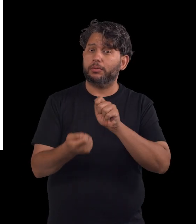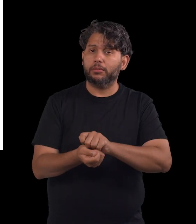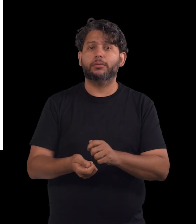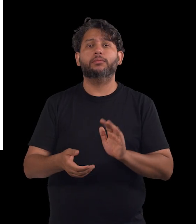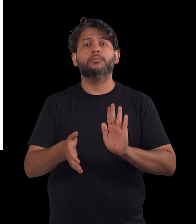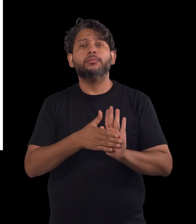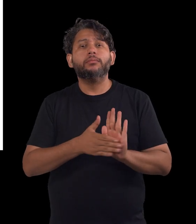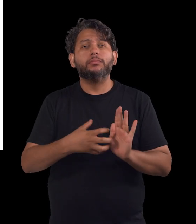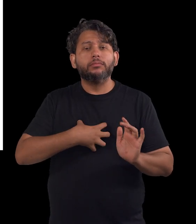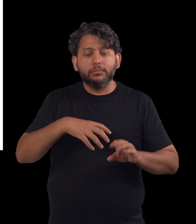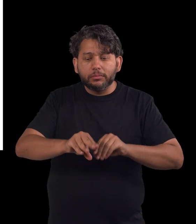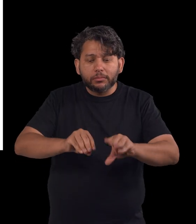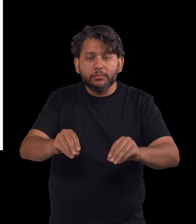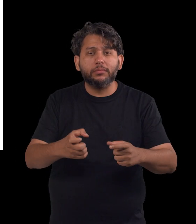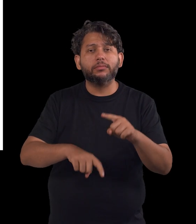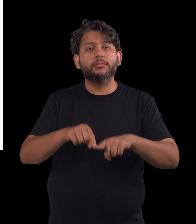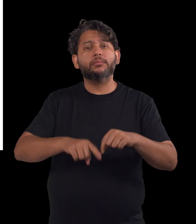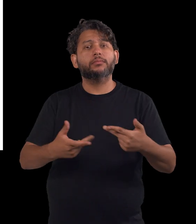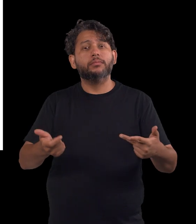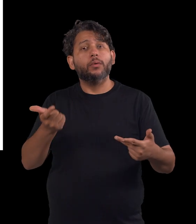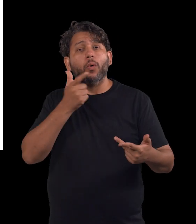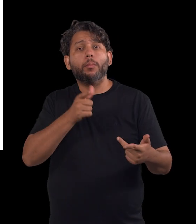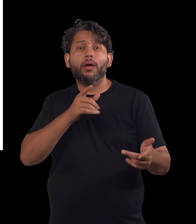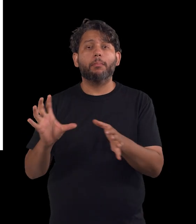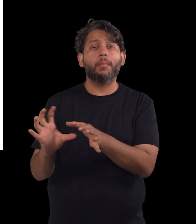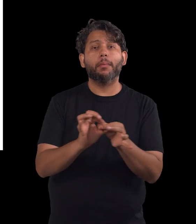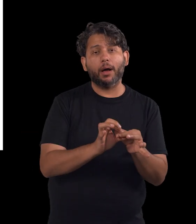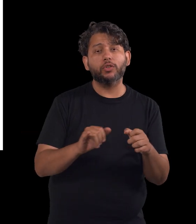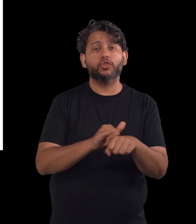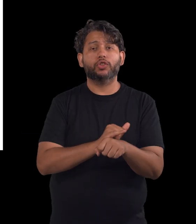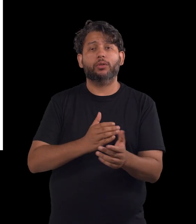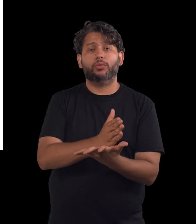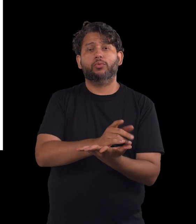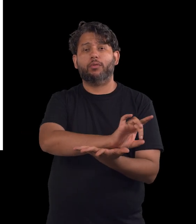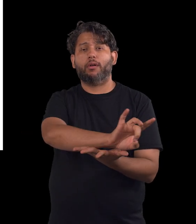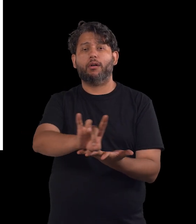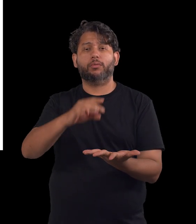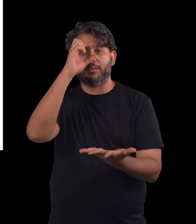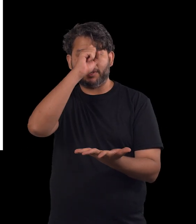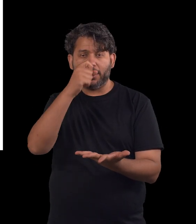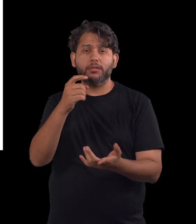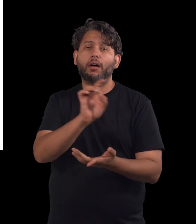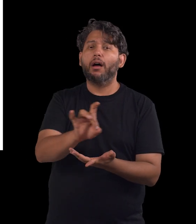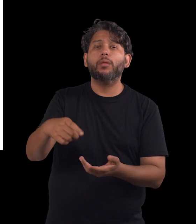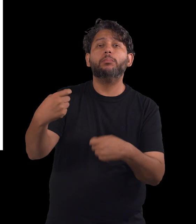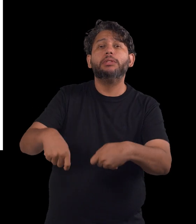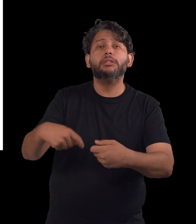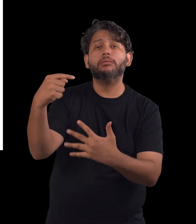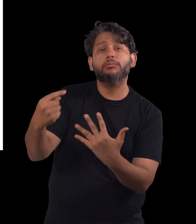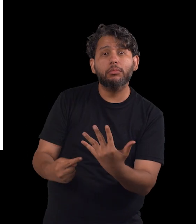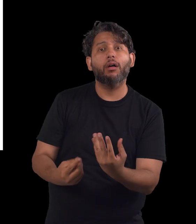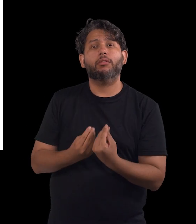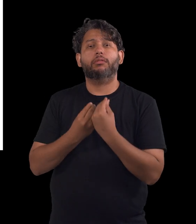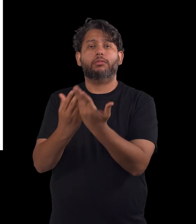recursos adaptáveis, propostas sensoriais e materiais que dialogam com diferentes estilos de aprendizagem e